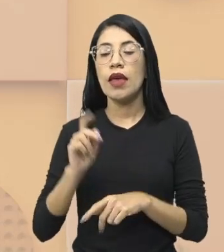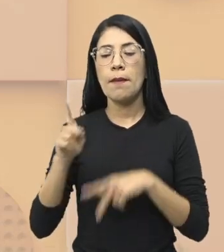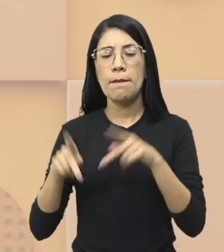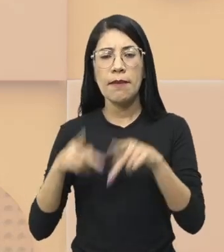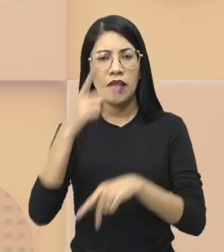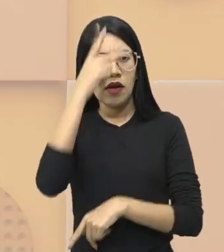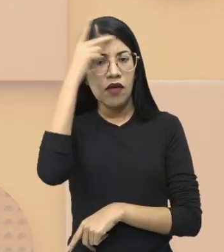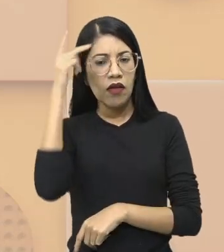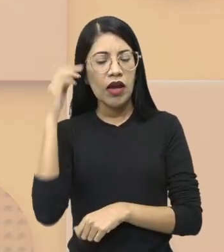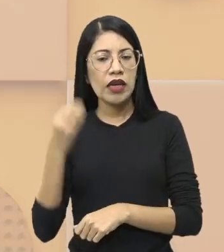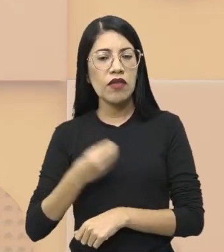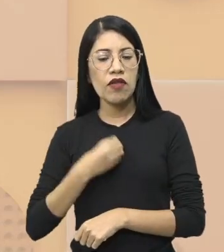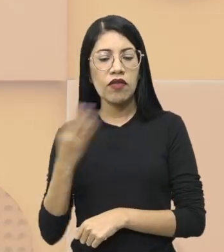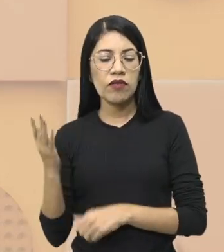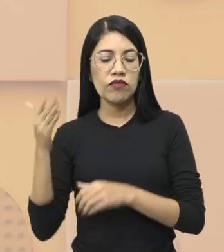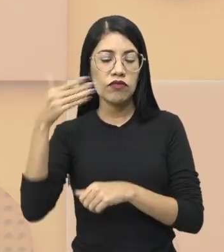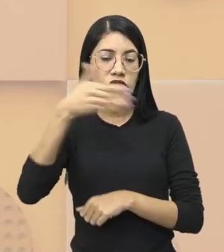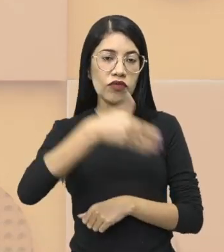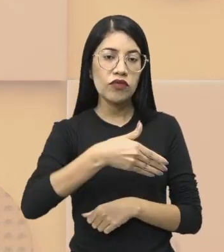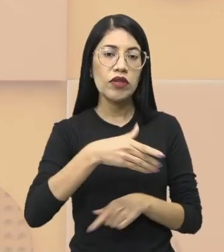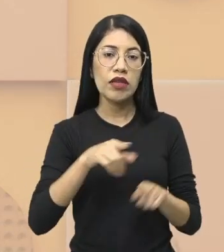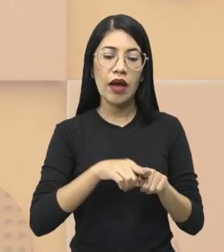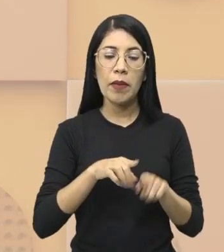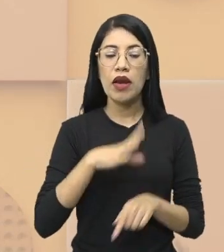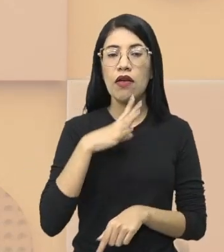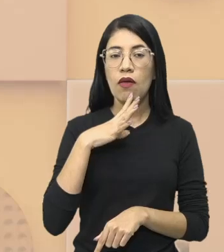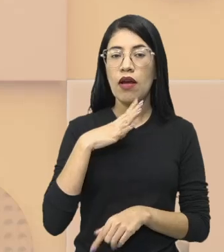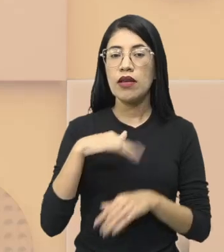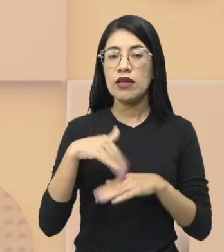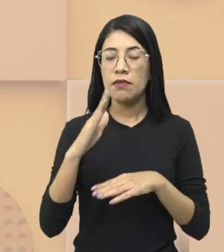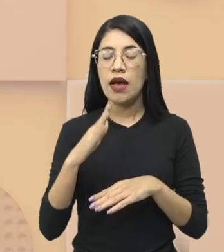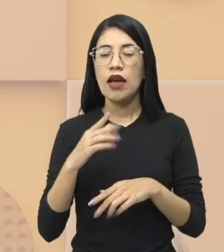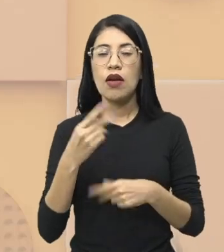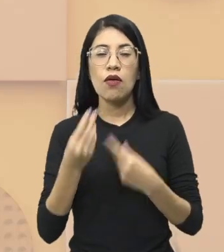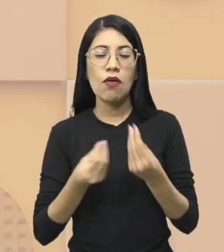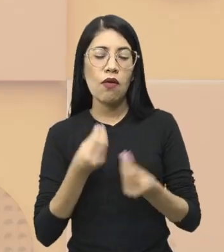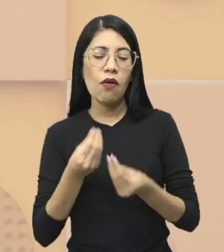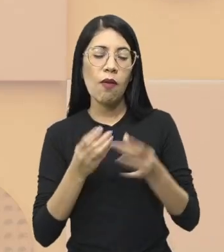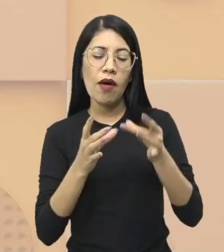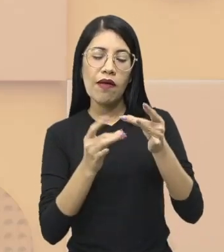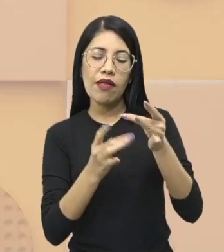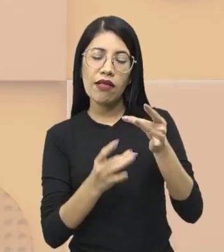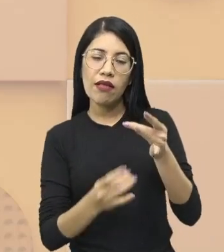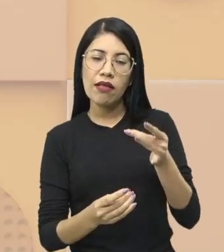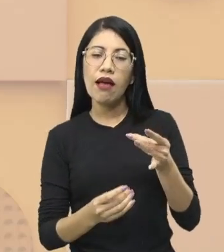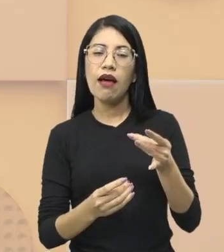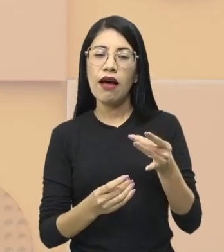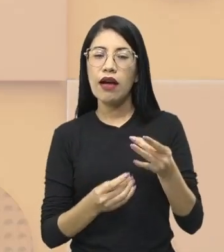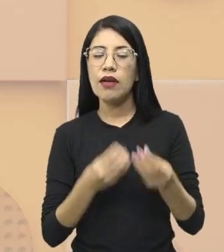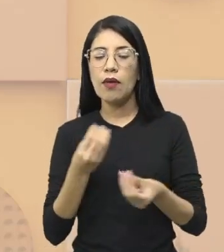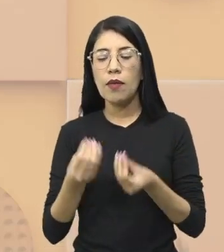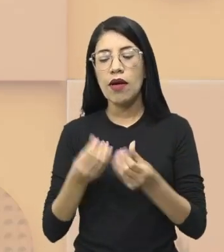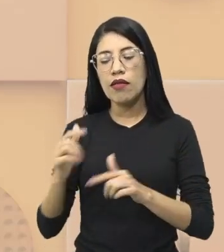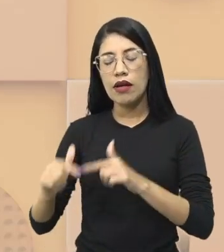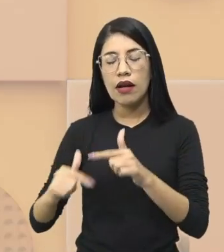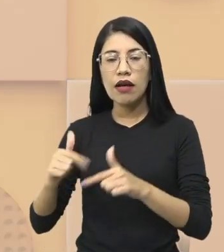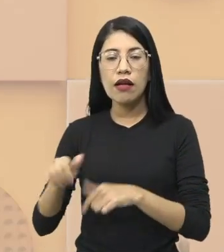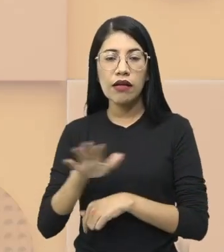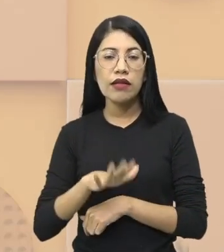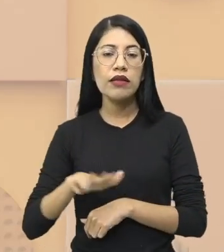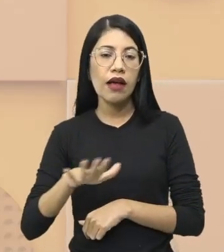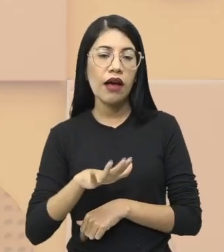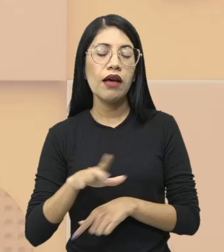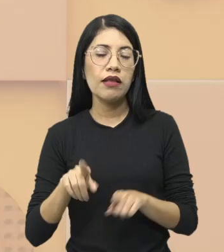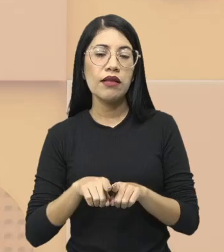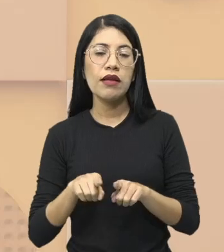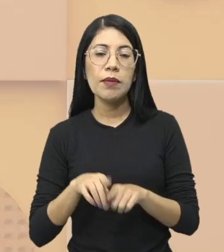pessoas vindo de fora, né, onde eles vão ter um conhecimento, vão conhecer como é que é feito o manejo nessas áreas, ter um conhecimento